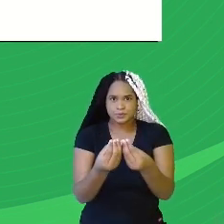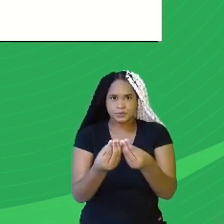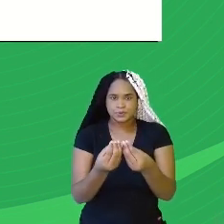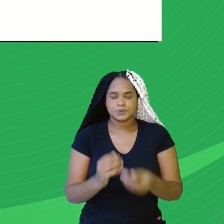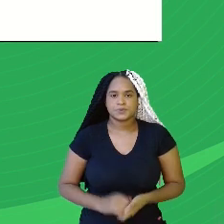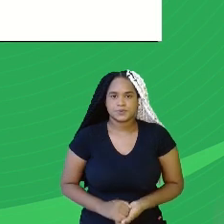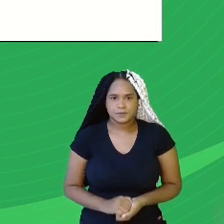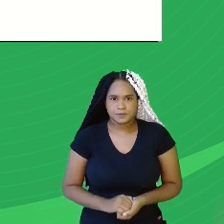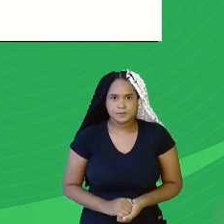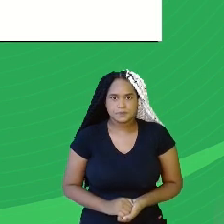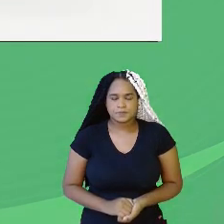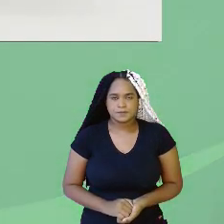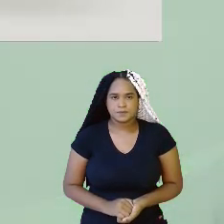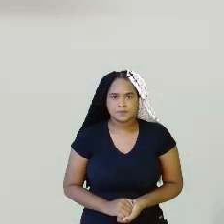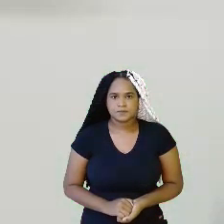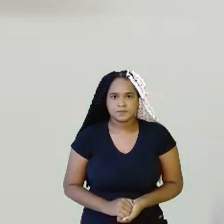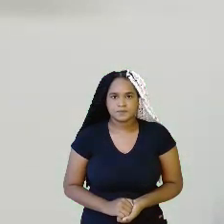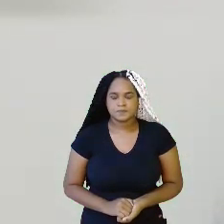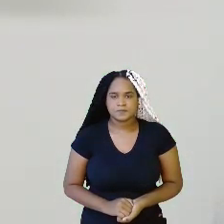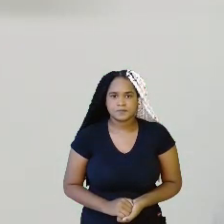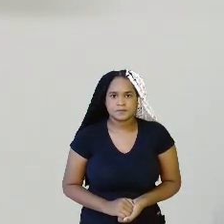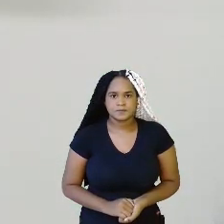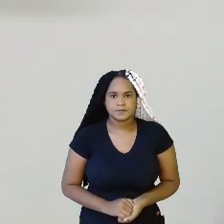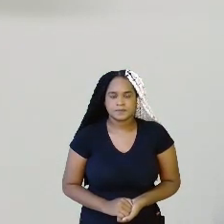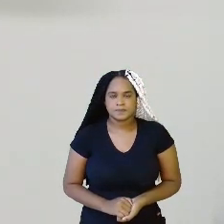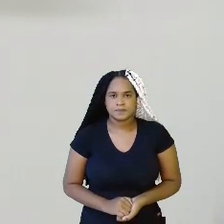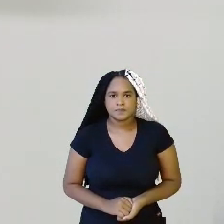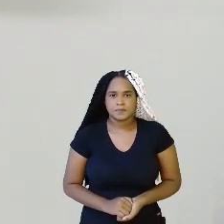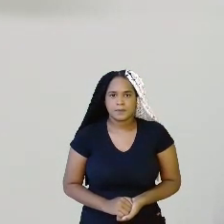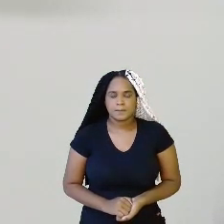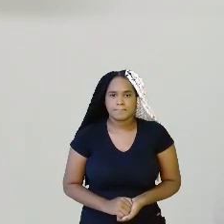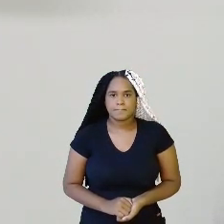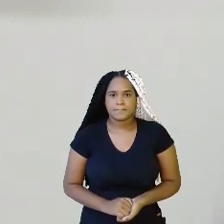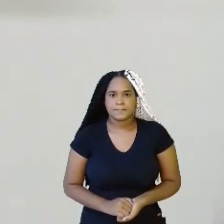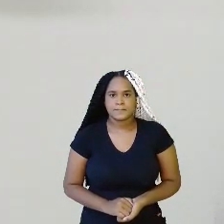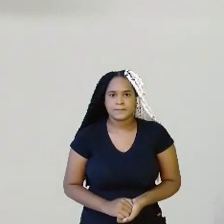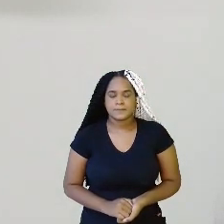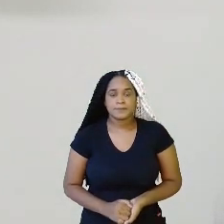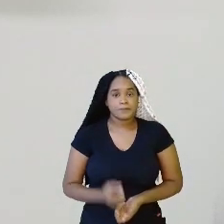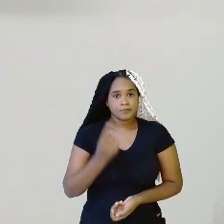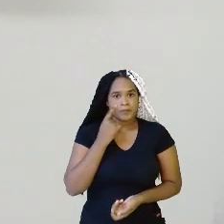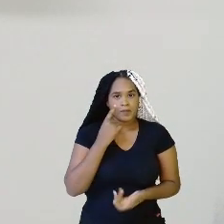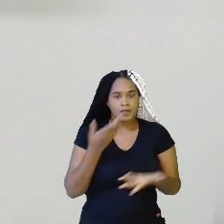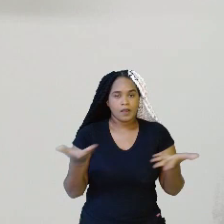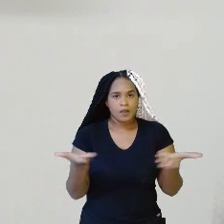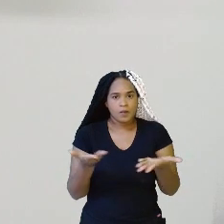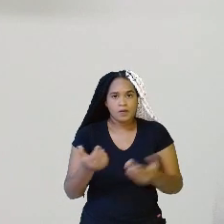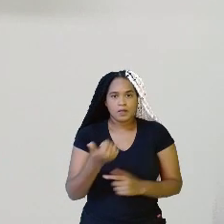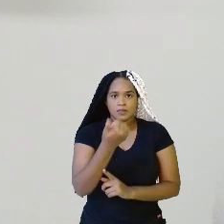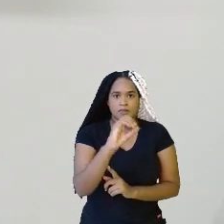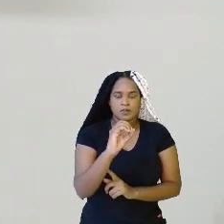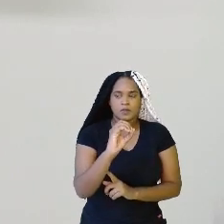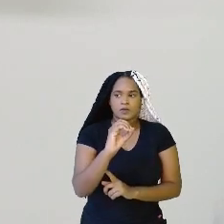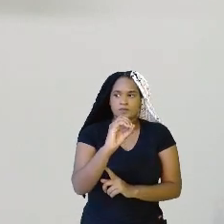nosso velho quadro de valor e lugar. Aí a gente tem